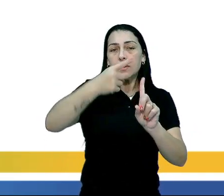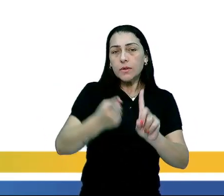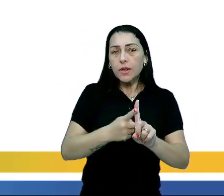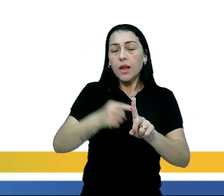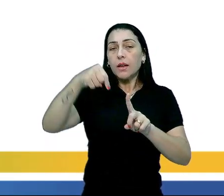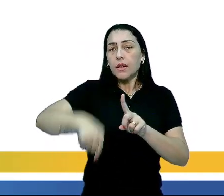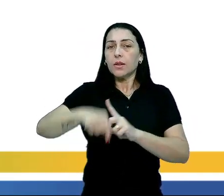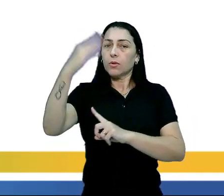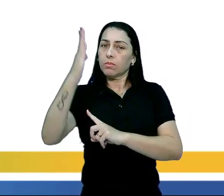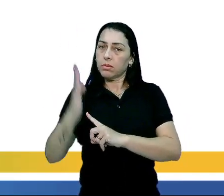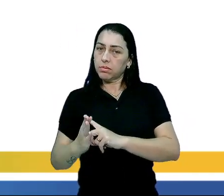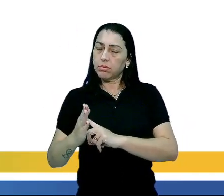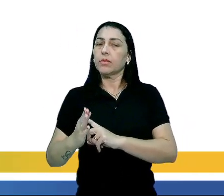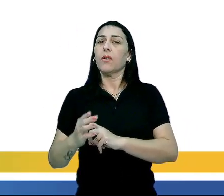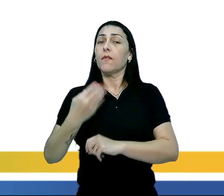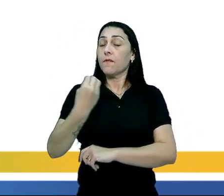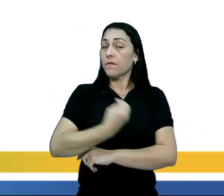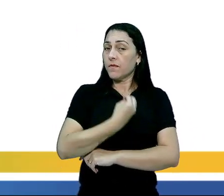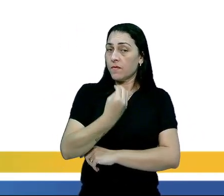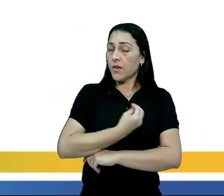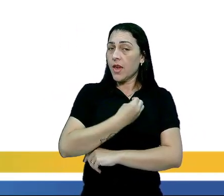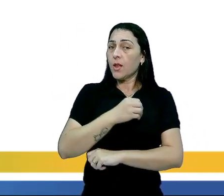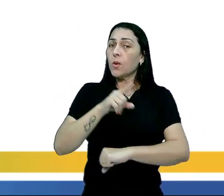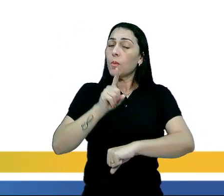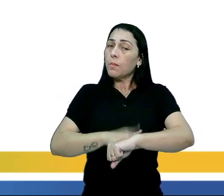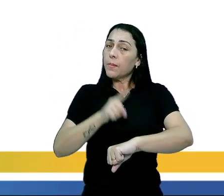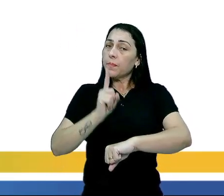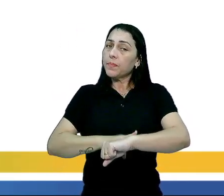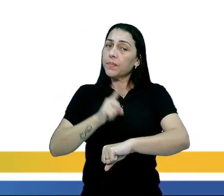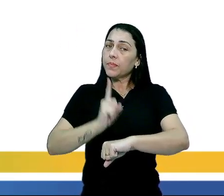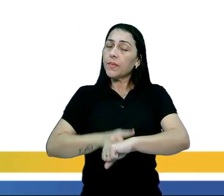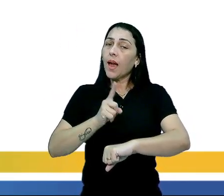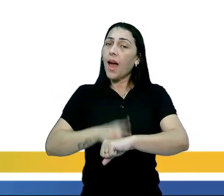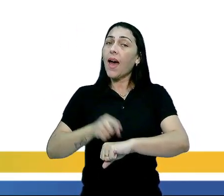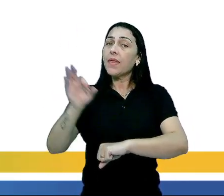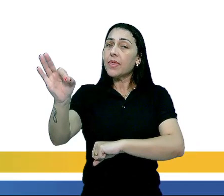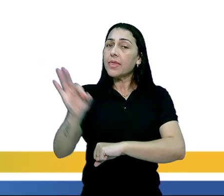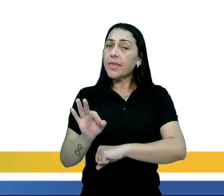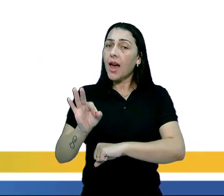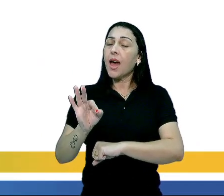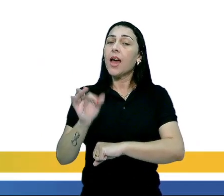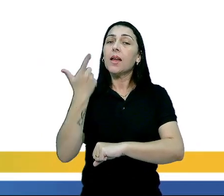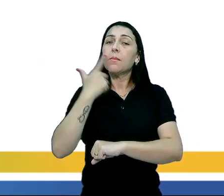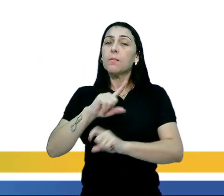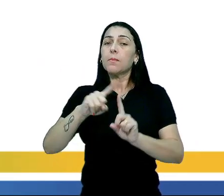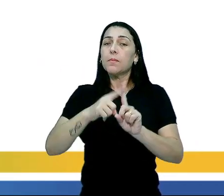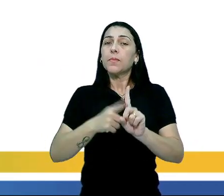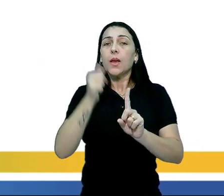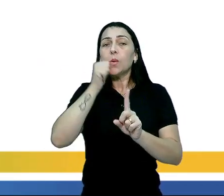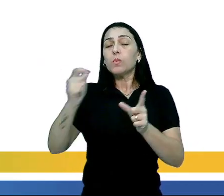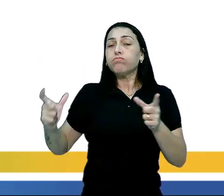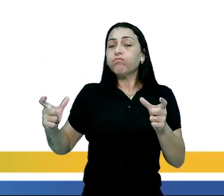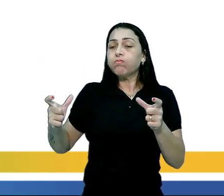no Brasil, a gente está vivendo aí um período em que a taxa de fecundidade ela está